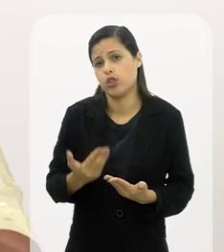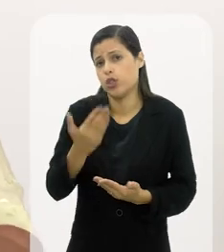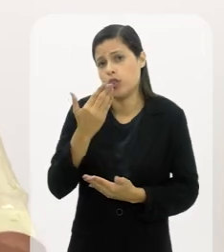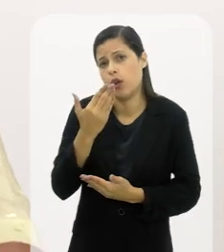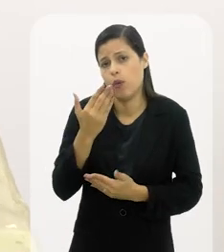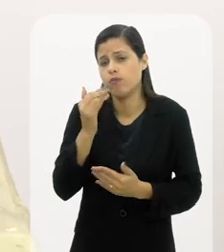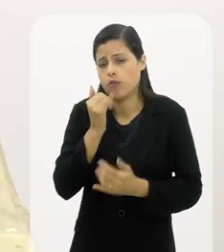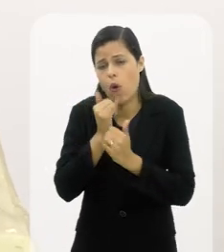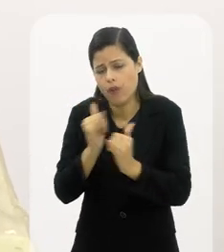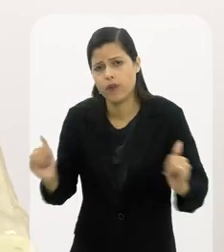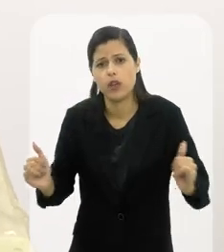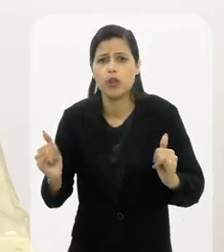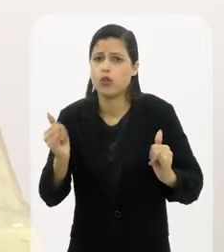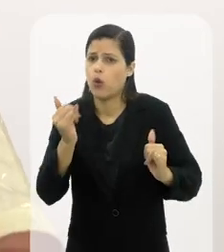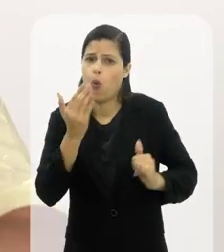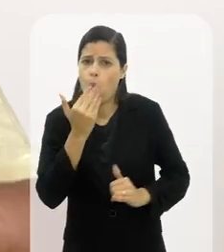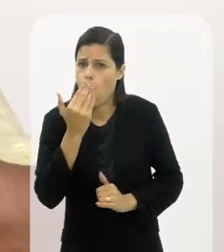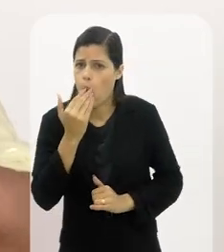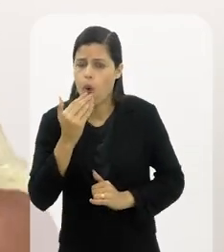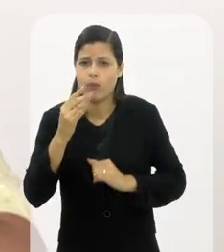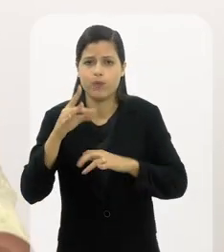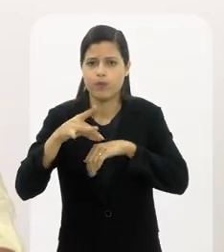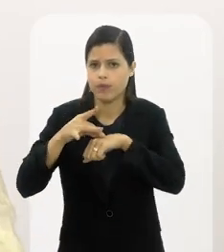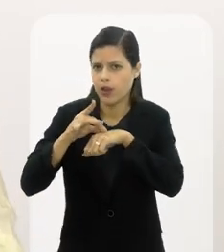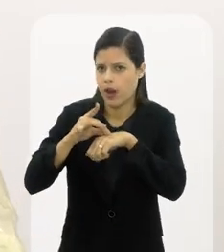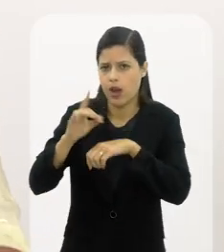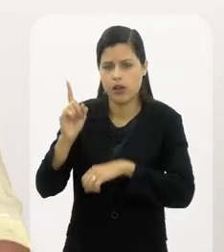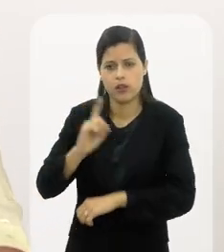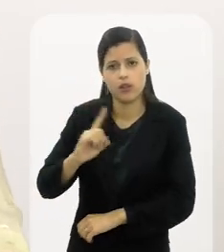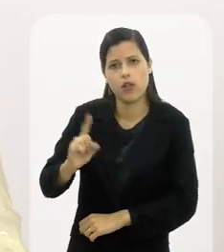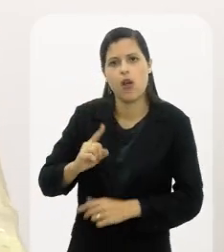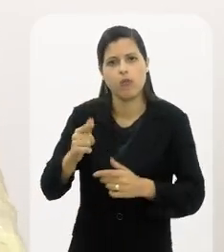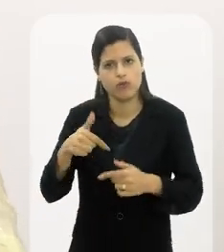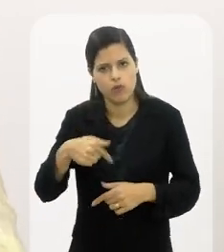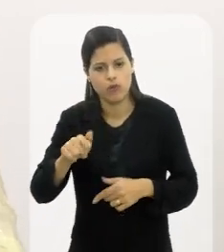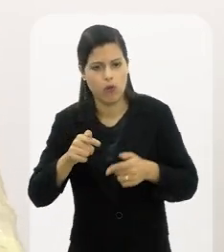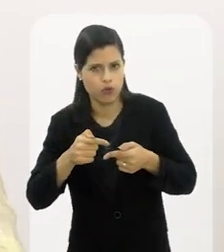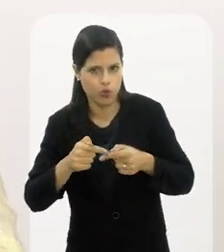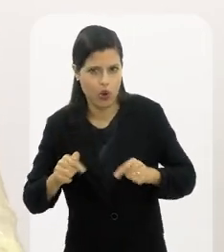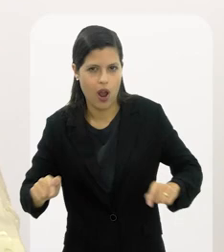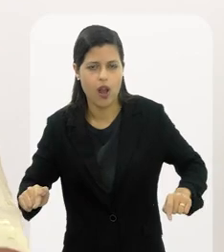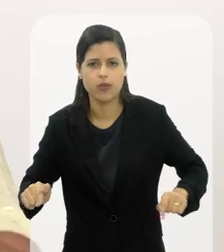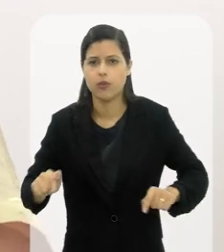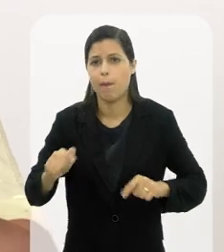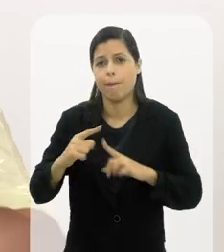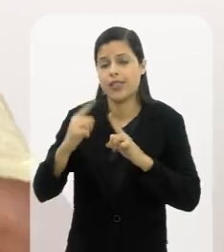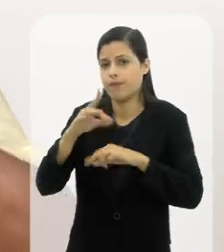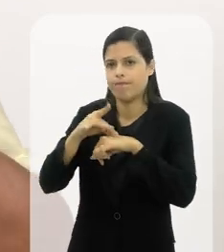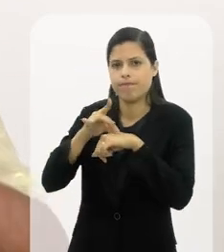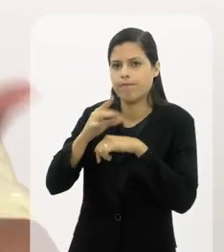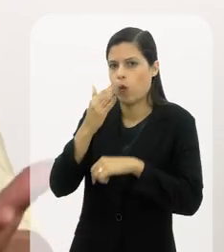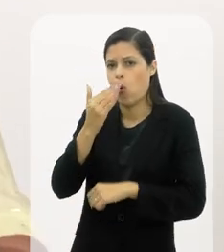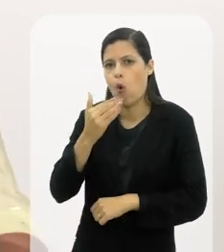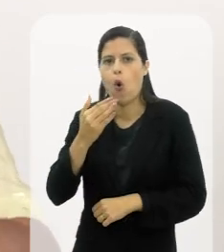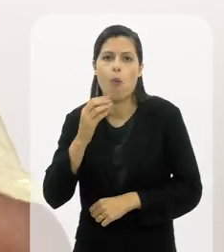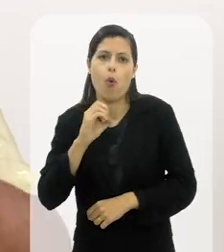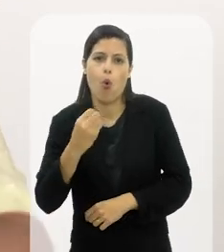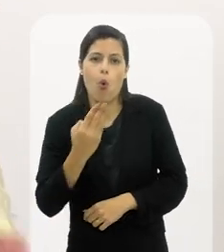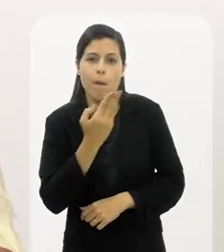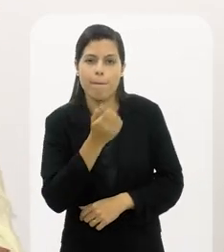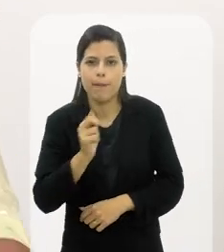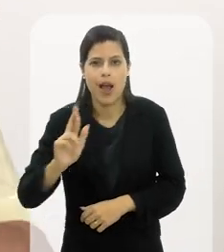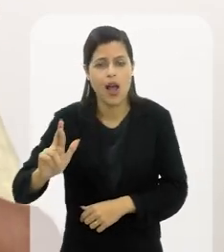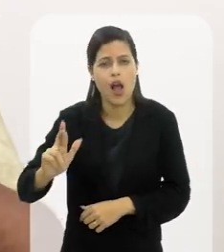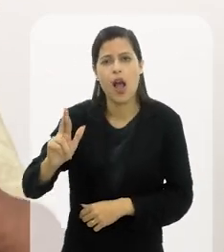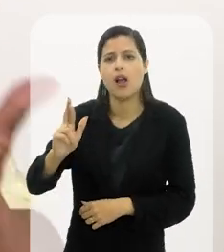me alimentando de carnes, né? Então eu vou para os churrascos quando eles fazem, mas eu não consumo as carnes. Eu vou para algum bar e